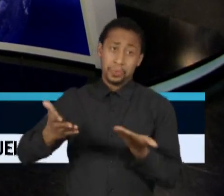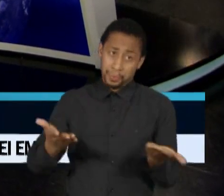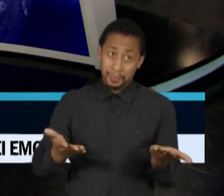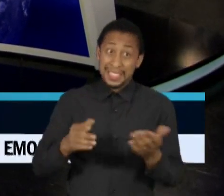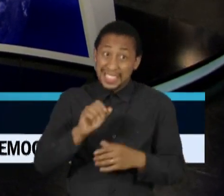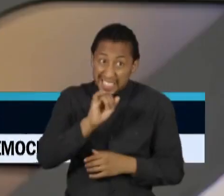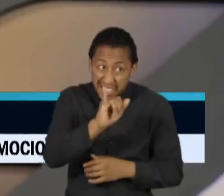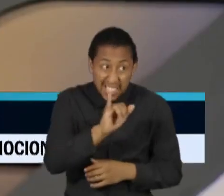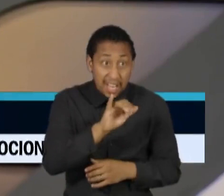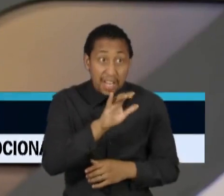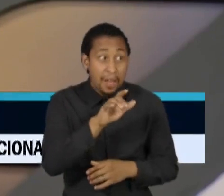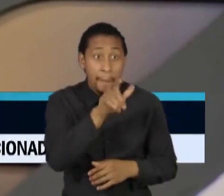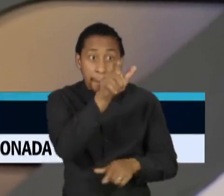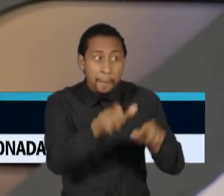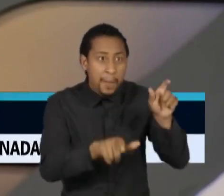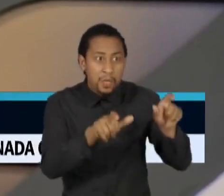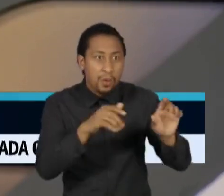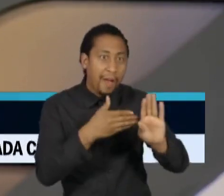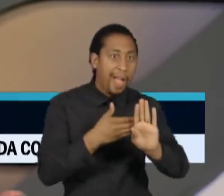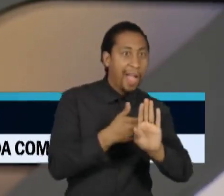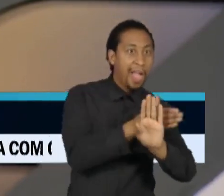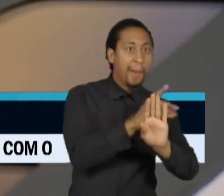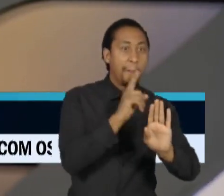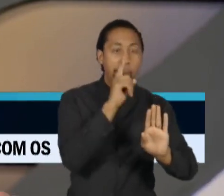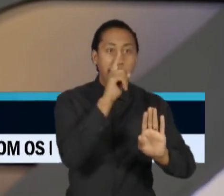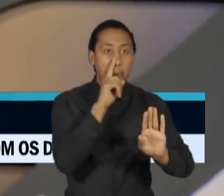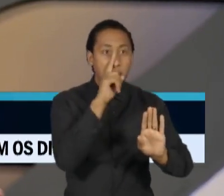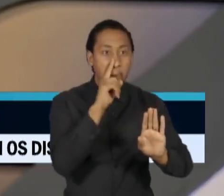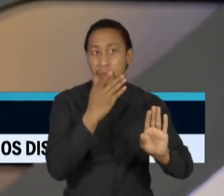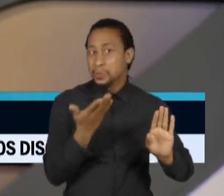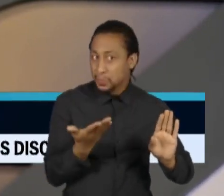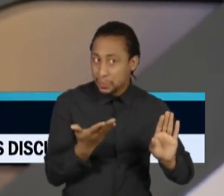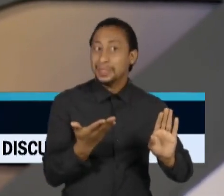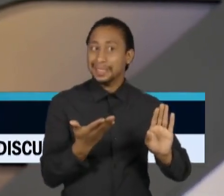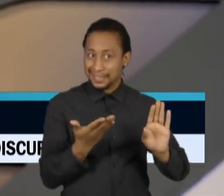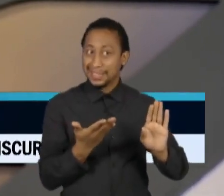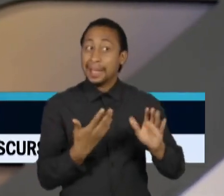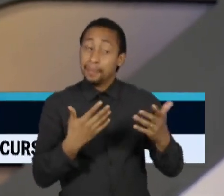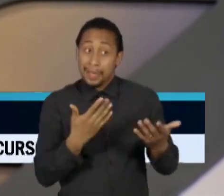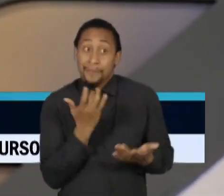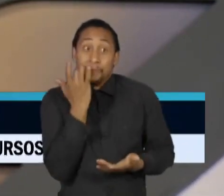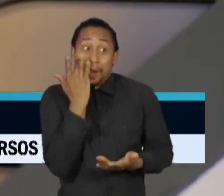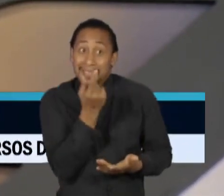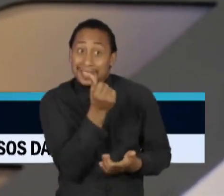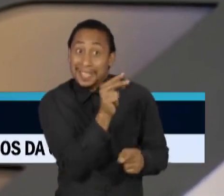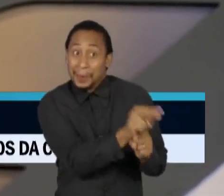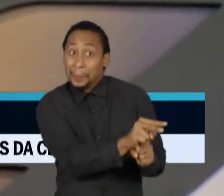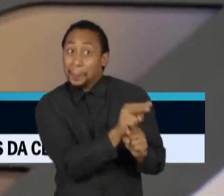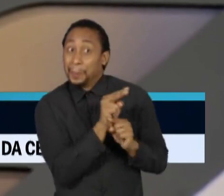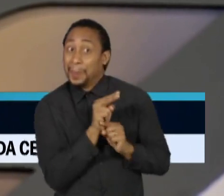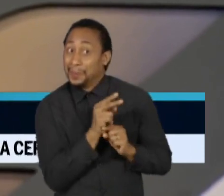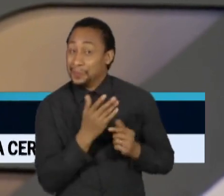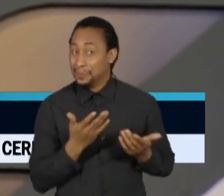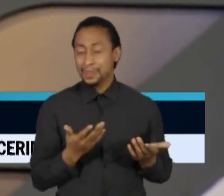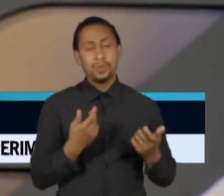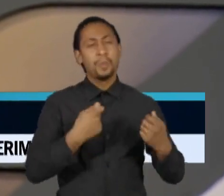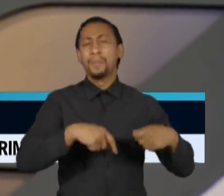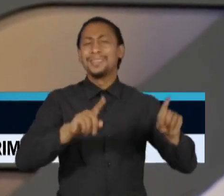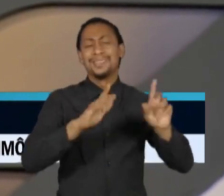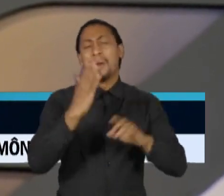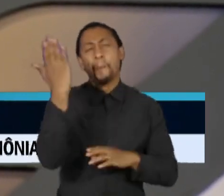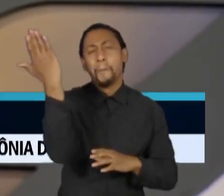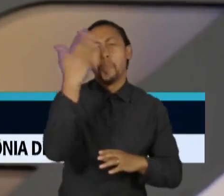agiota, inclusive, que alguns são bem perigosos, né? Mas muitas vezes são mais fáceis, porque você não tem que ficar